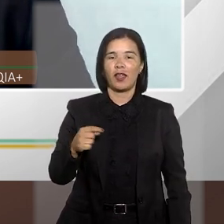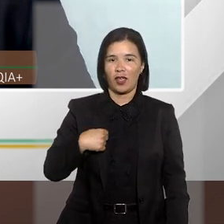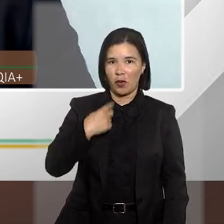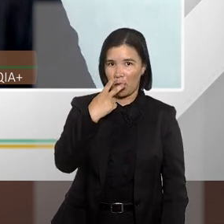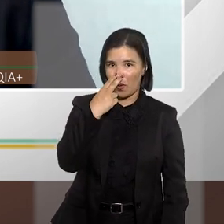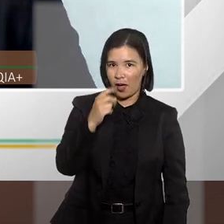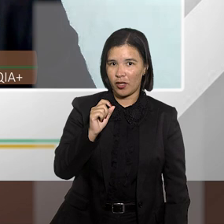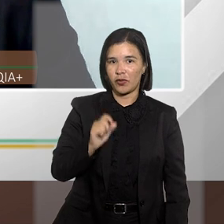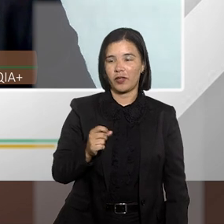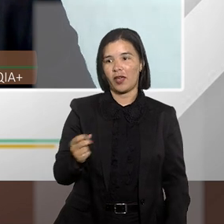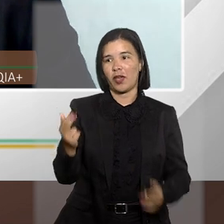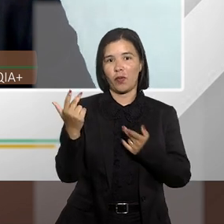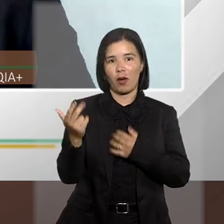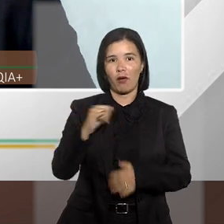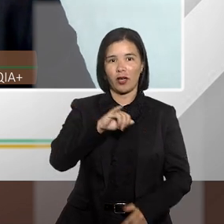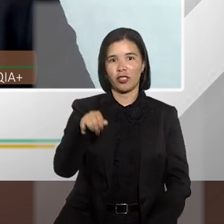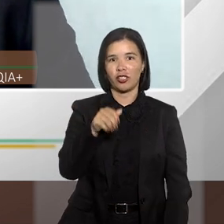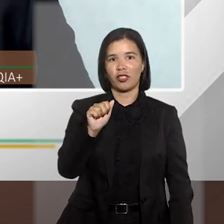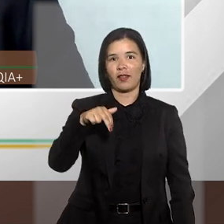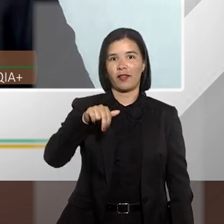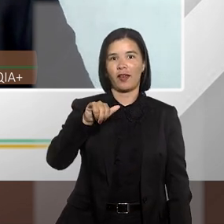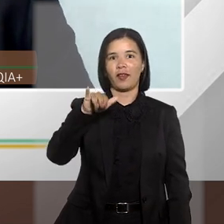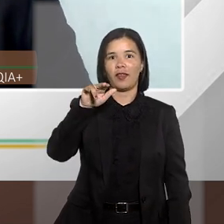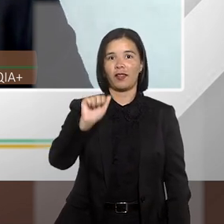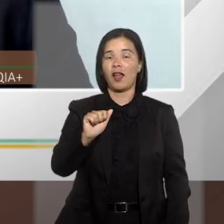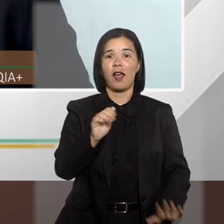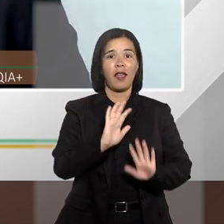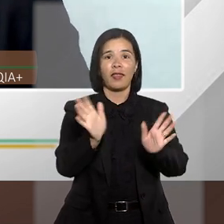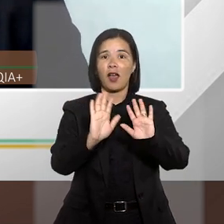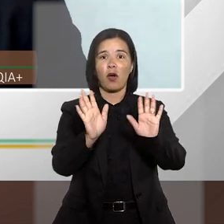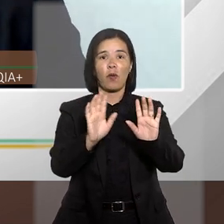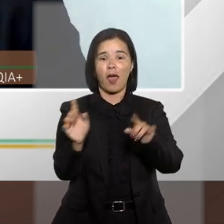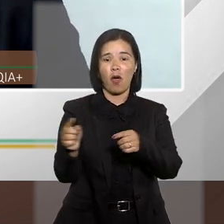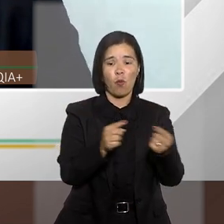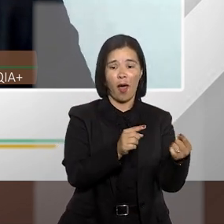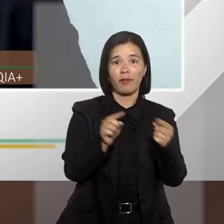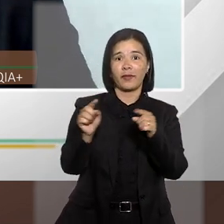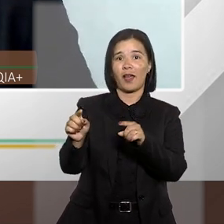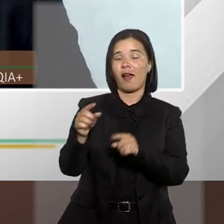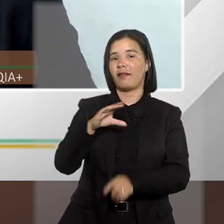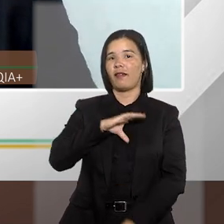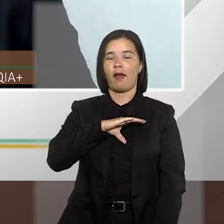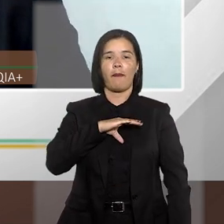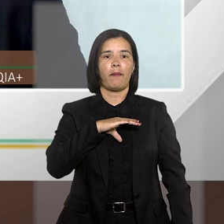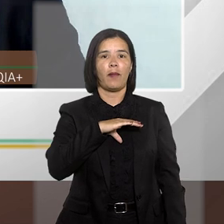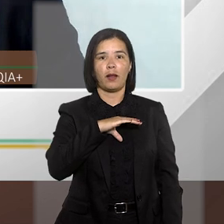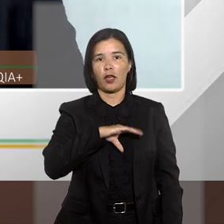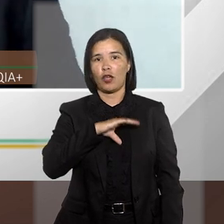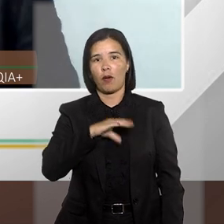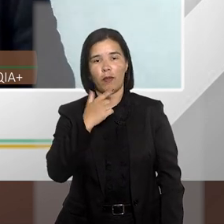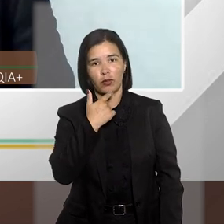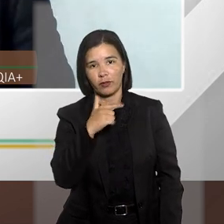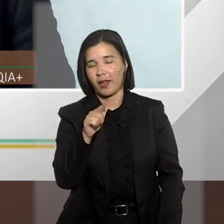Acho que, como a Janaína falou, não se trata de uma questão de um ataque à língua portuguesa ou algo nesse